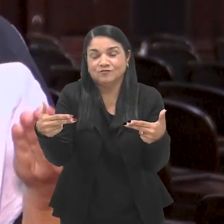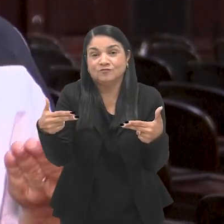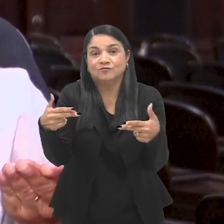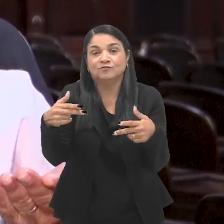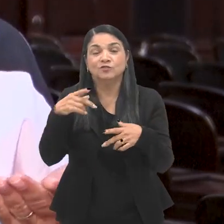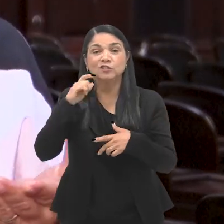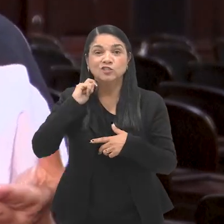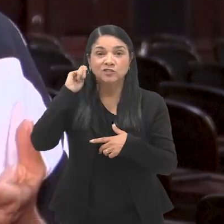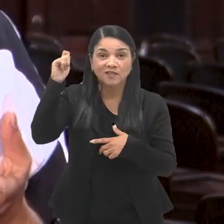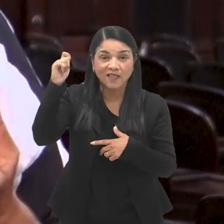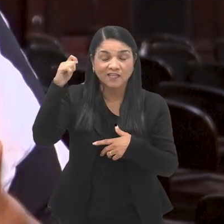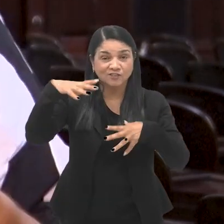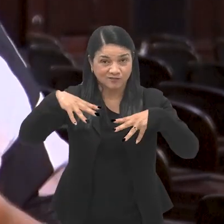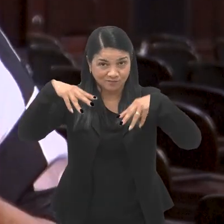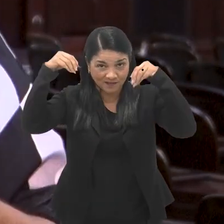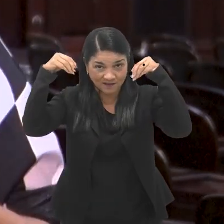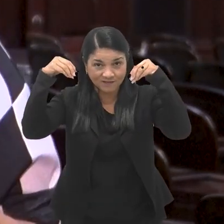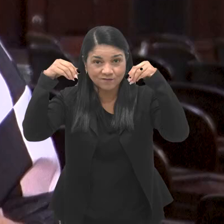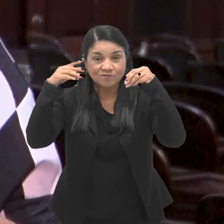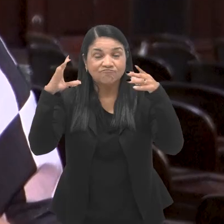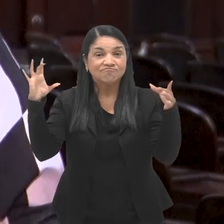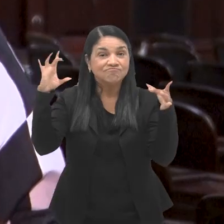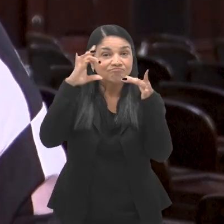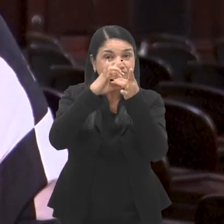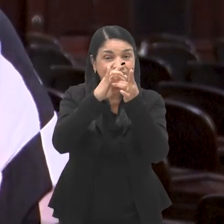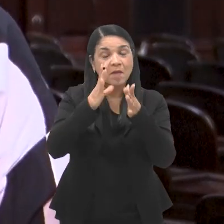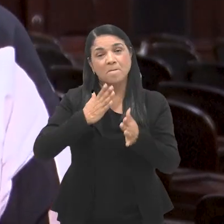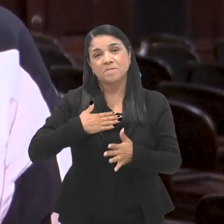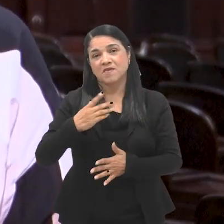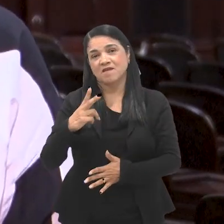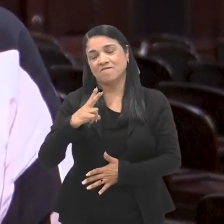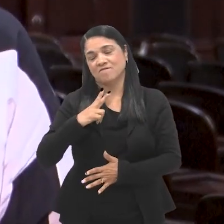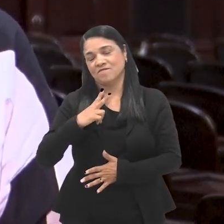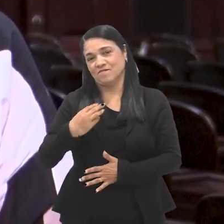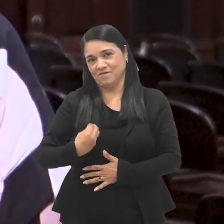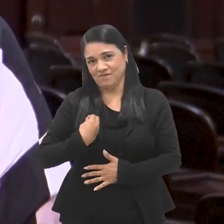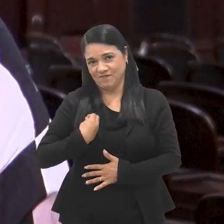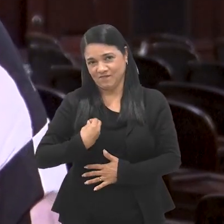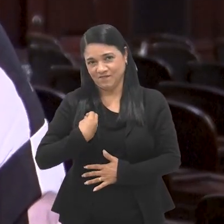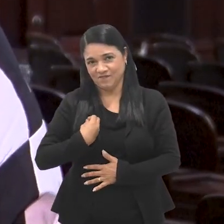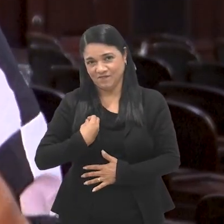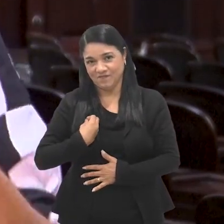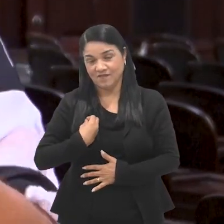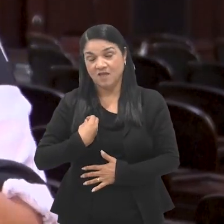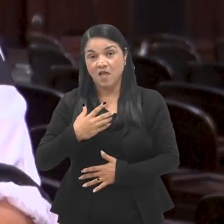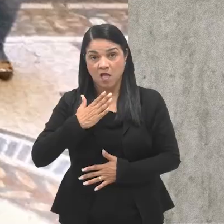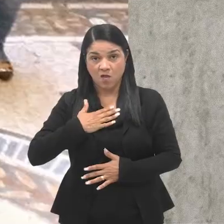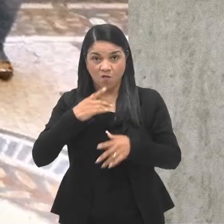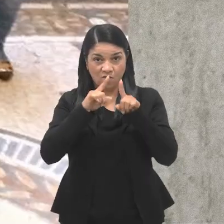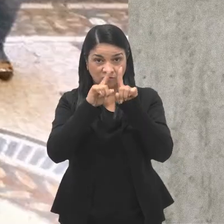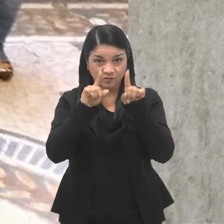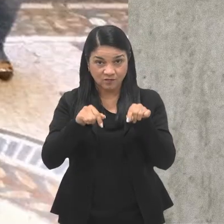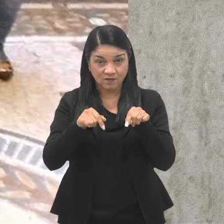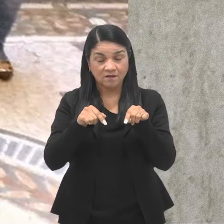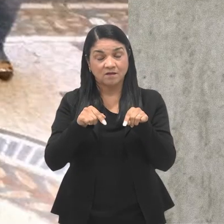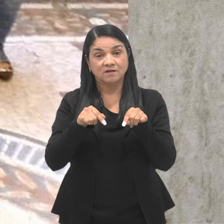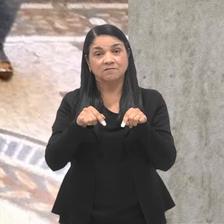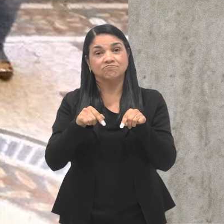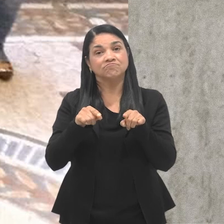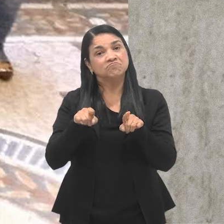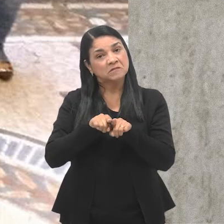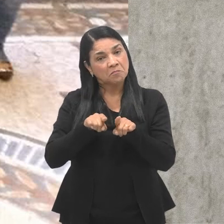do Tiradentes entrelaçados com acontecimentos da minha própria vida, né? Eu, enquanto funcionária, sou